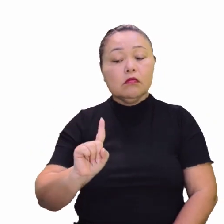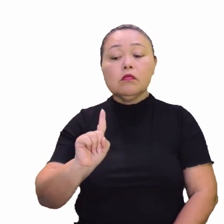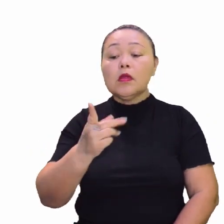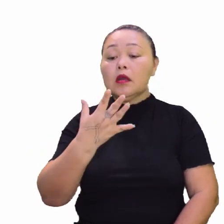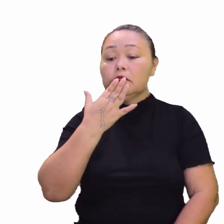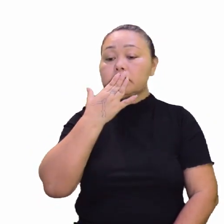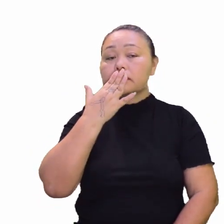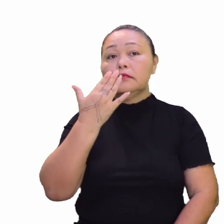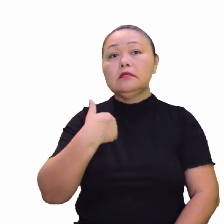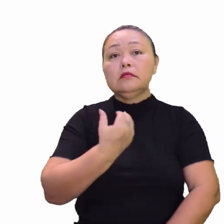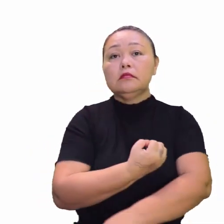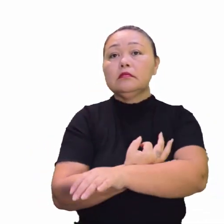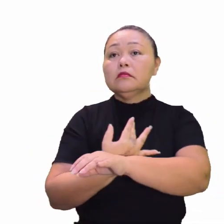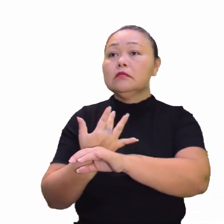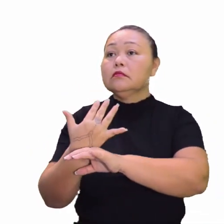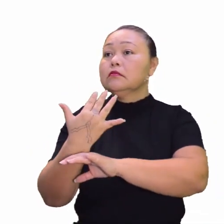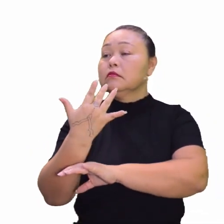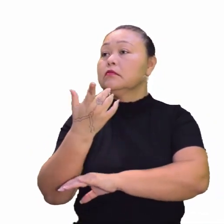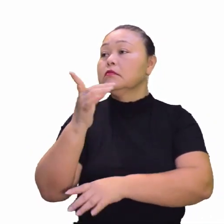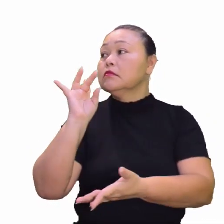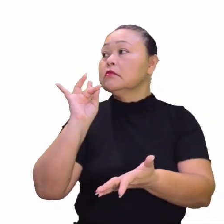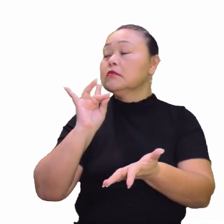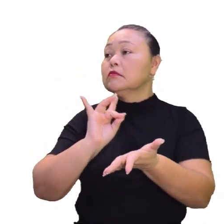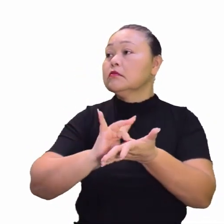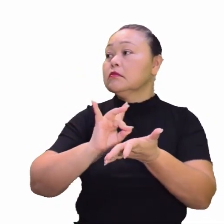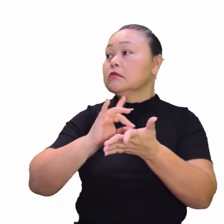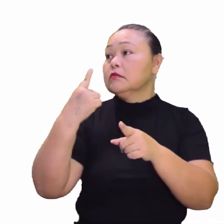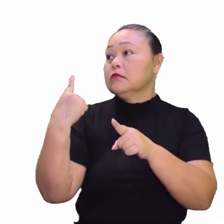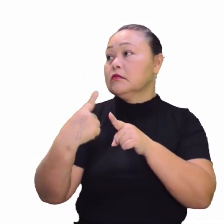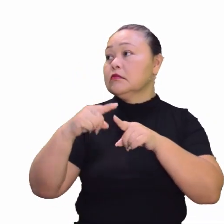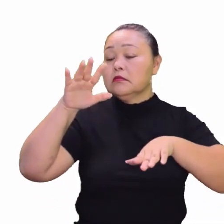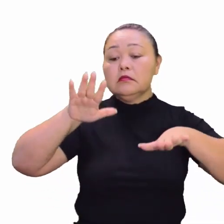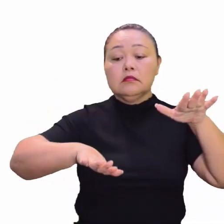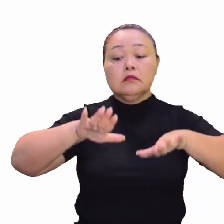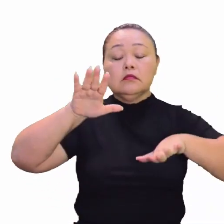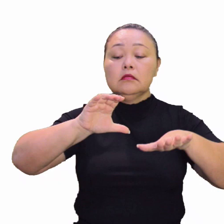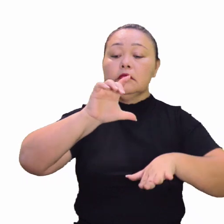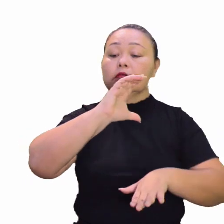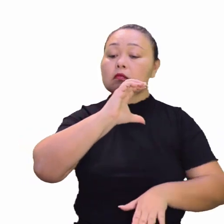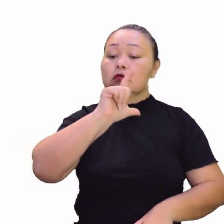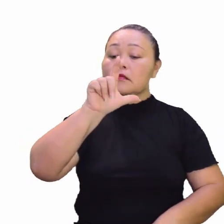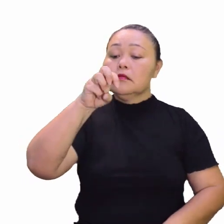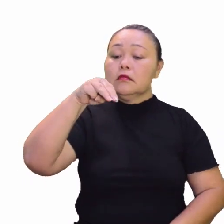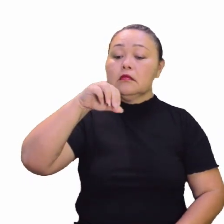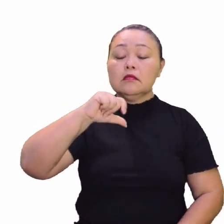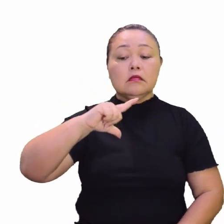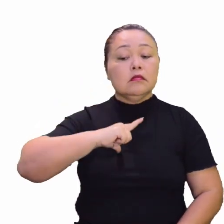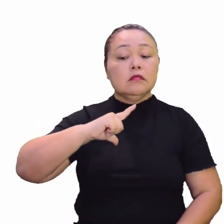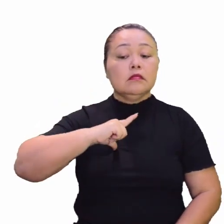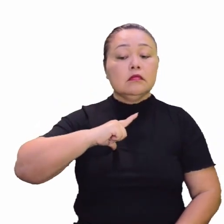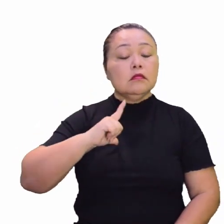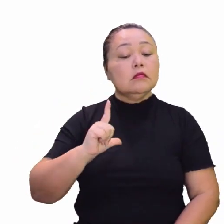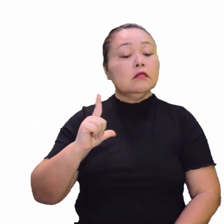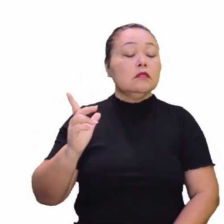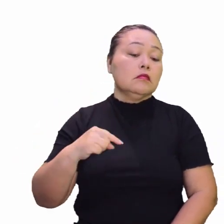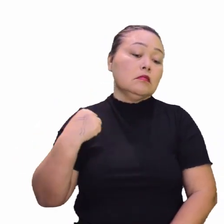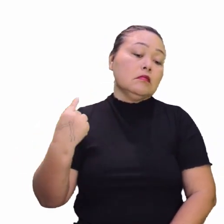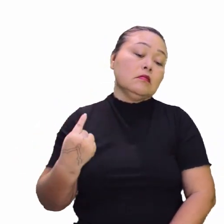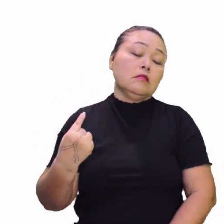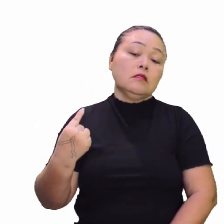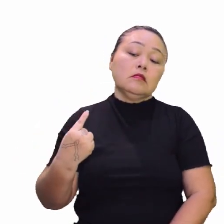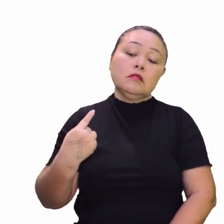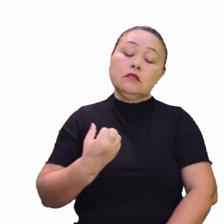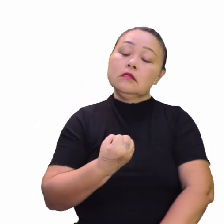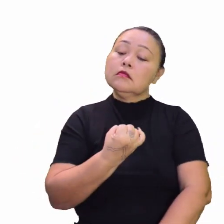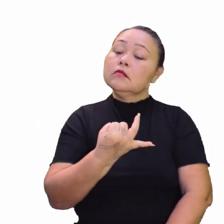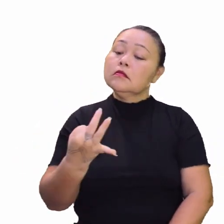no tipo de vegetação? Com certeza. É? Porque dependendo do clima, nós teremos vamos colocar,